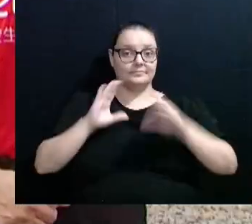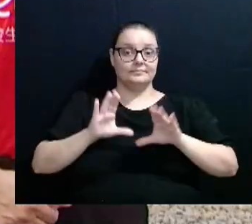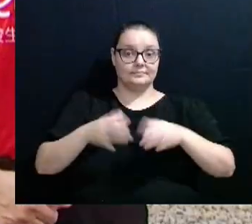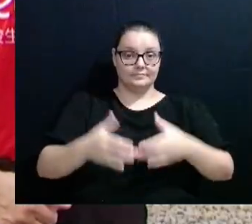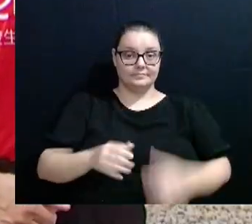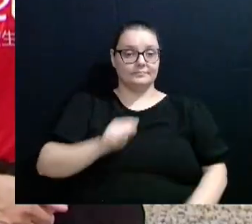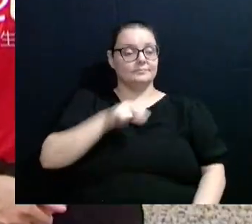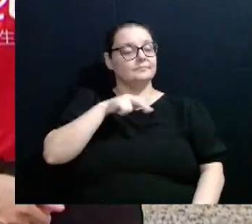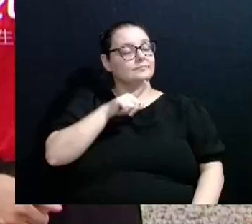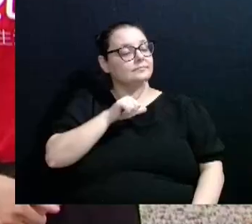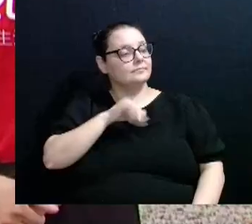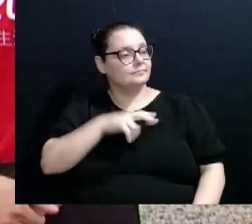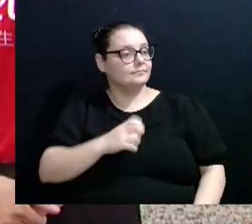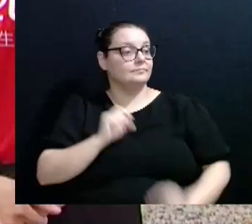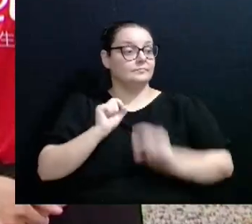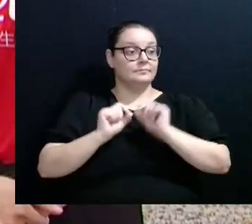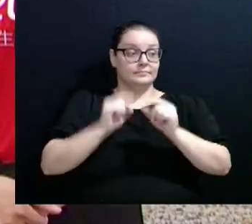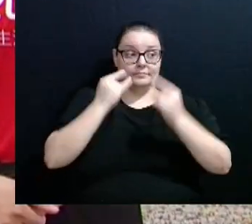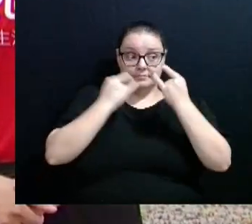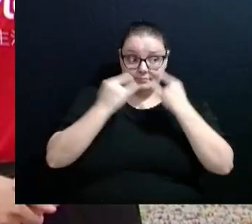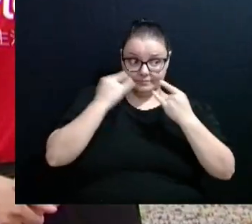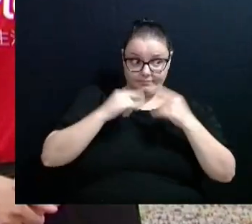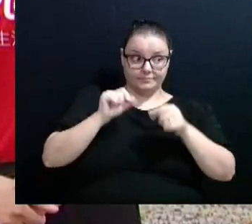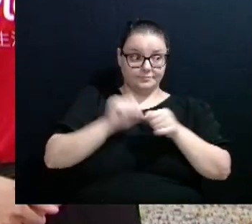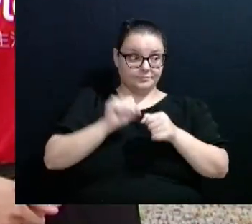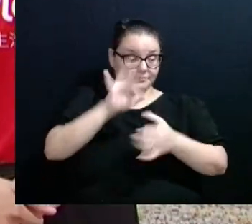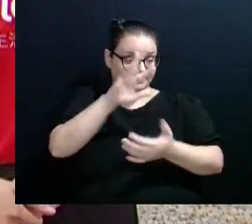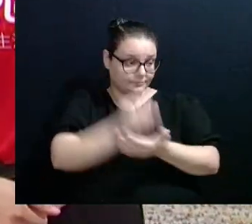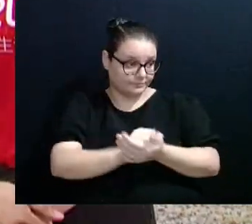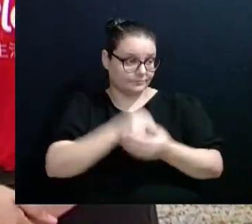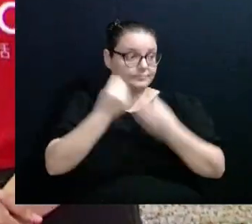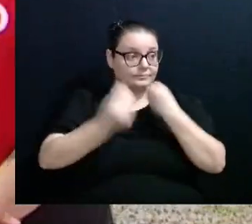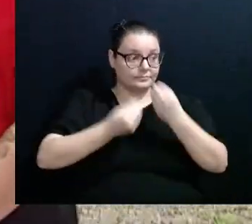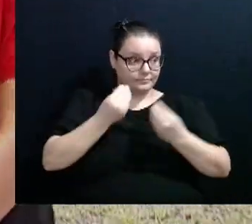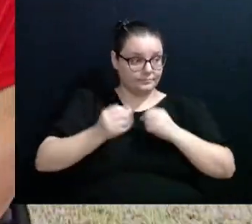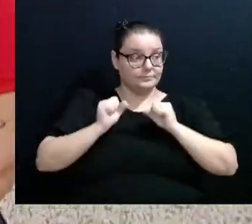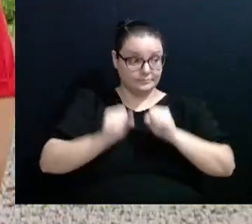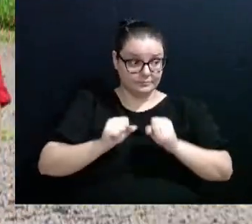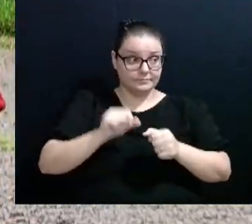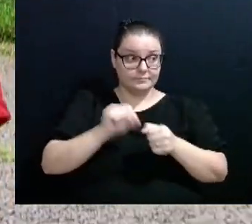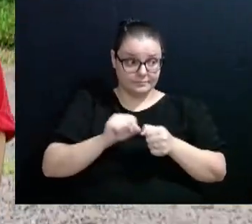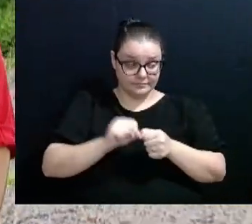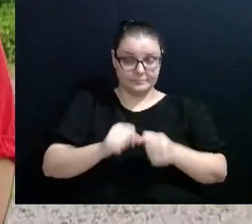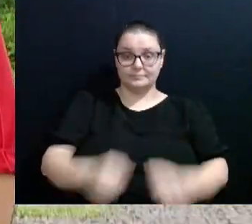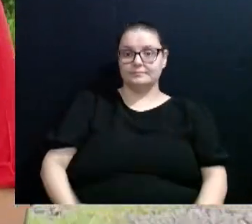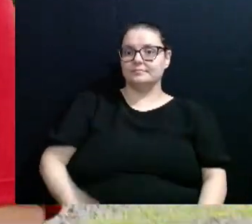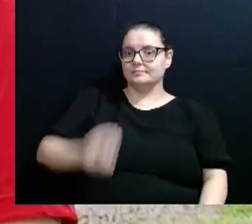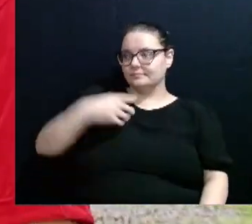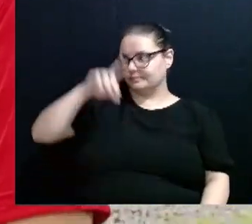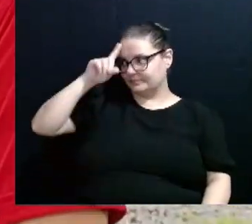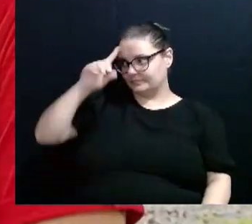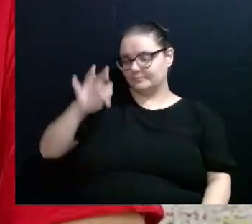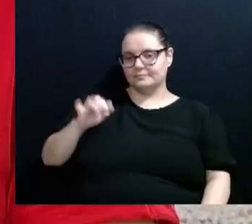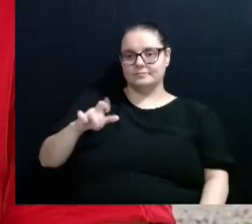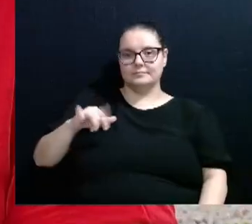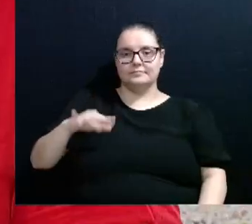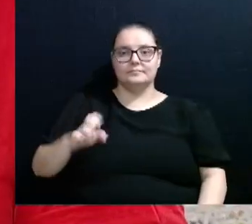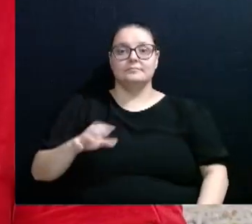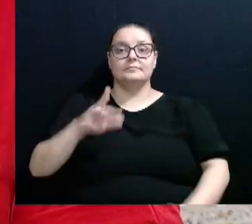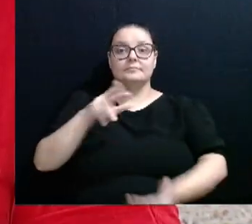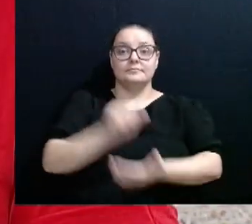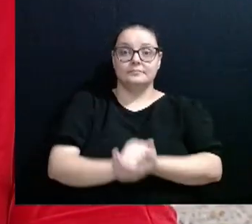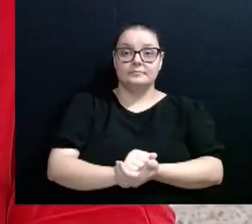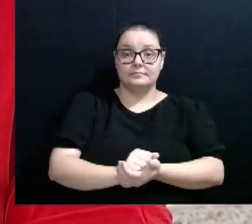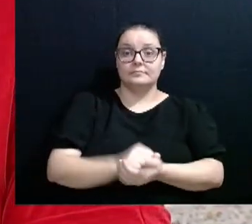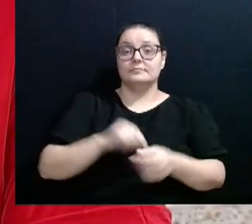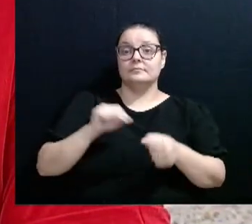gente quem tem interesse em realizar a inscrição, como que pode estar realizando. Bom dia, Felipe. As inscrições elas vão ser realizadas